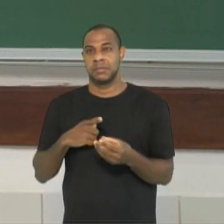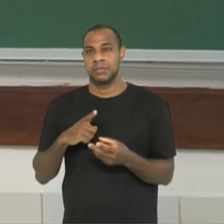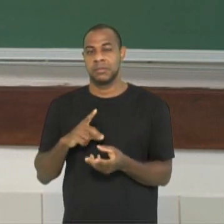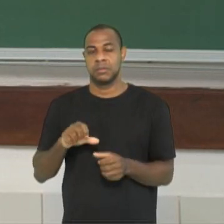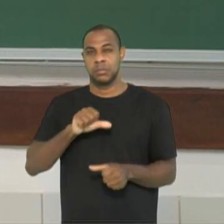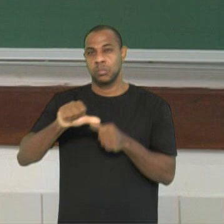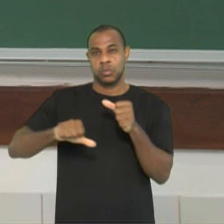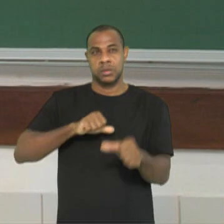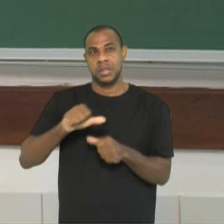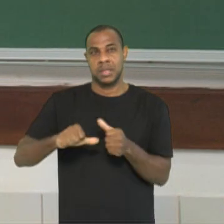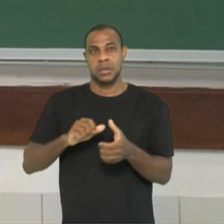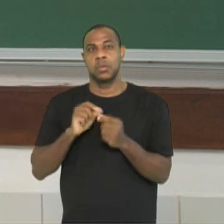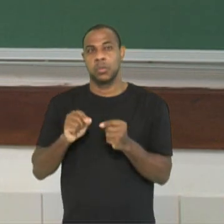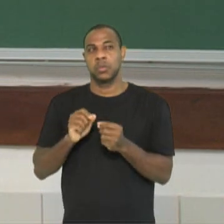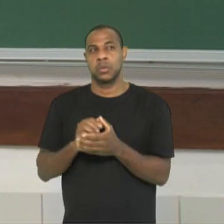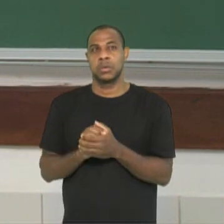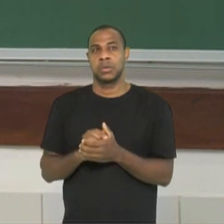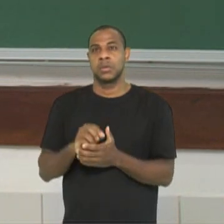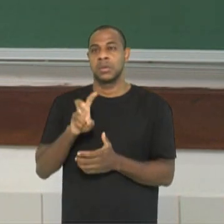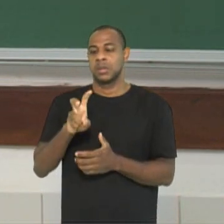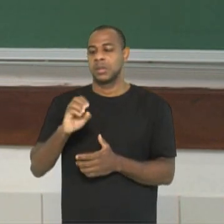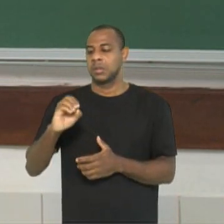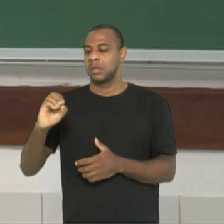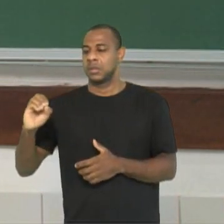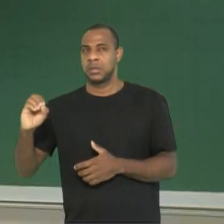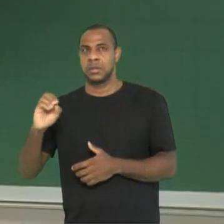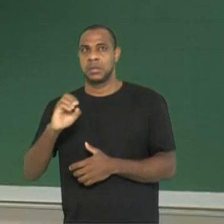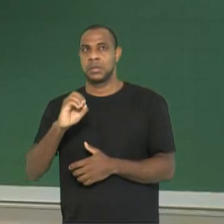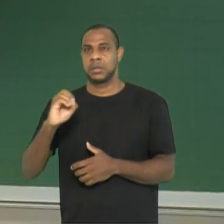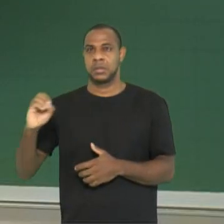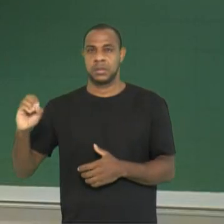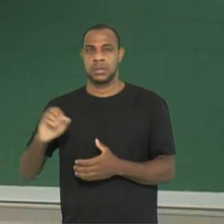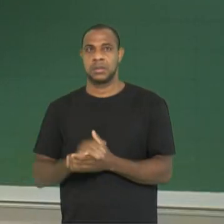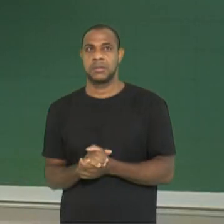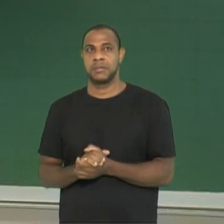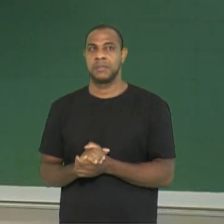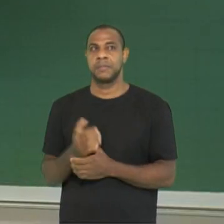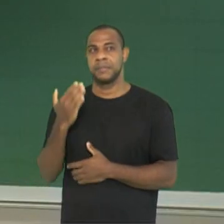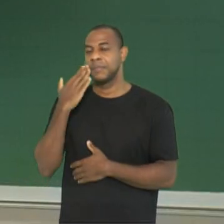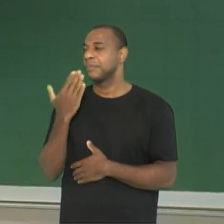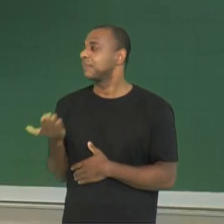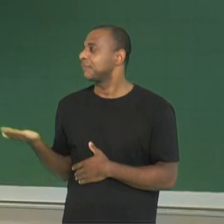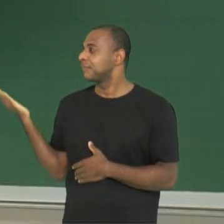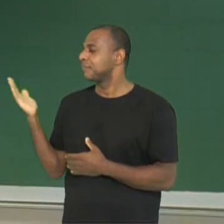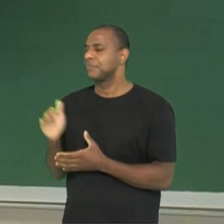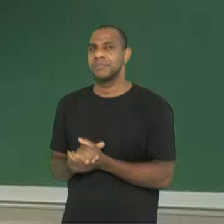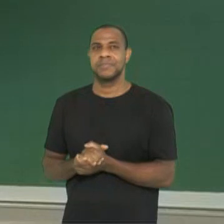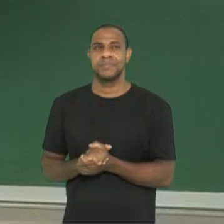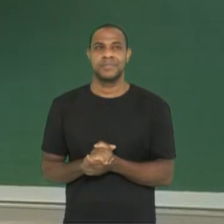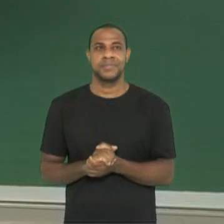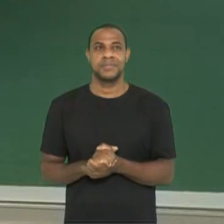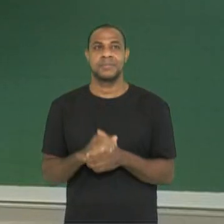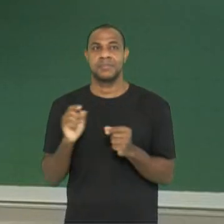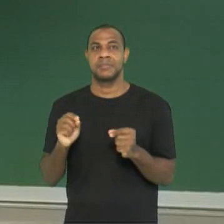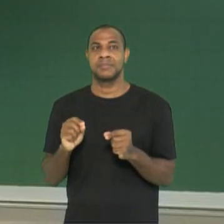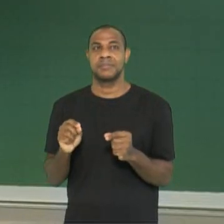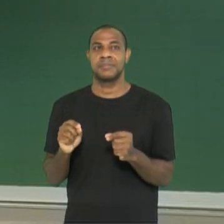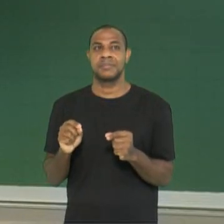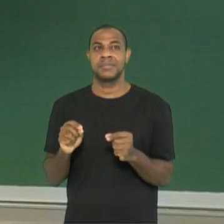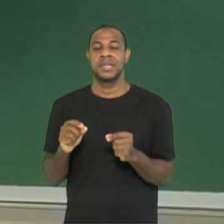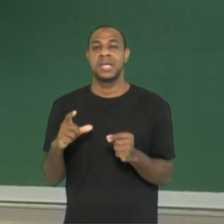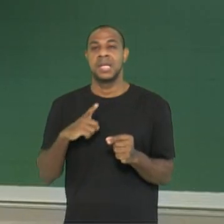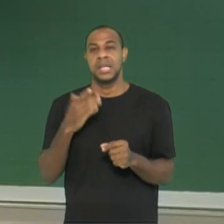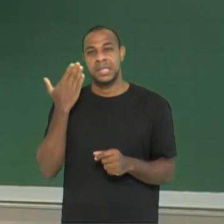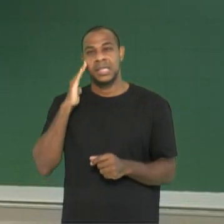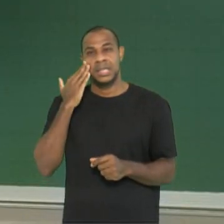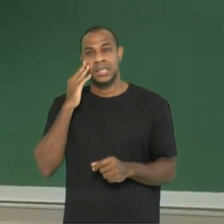conversão, eliminando os 5 zeros. E essa interpretação cartográfica ela é importante para que nós possamos